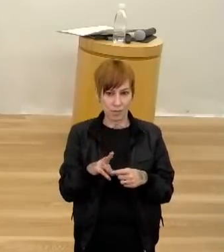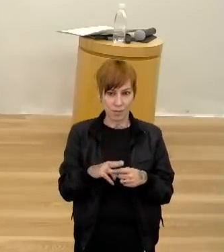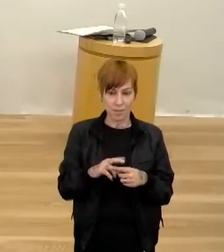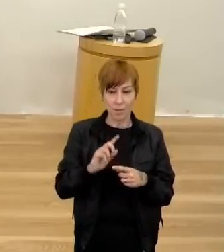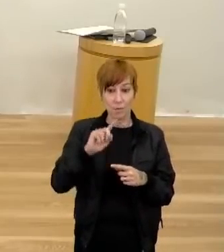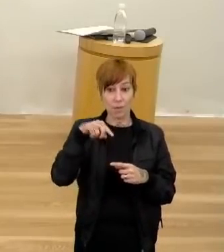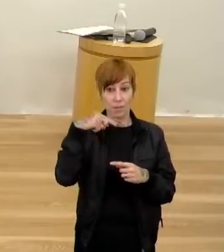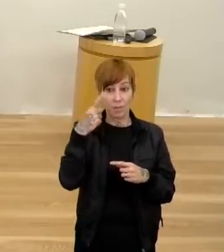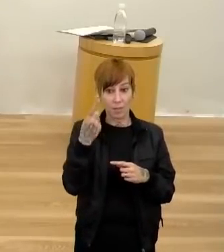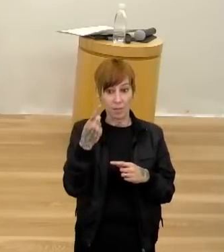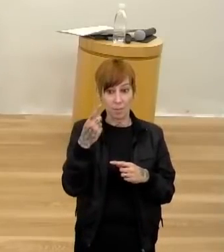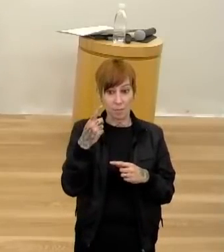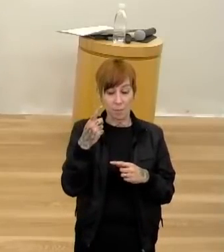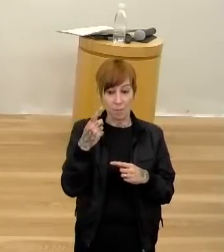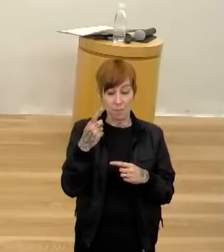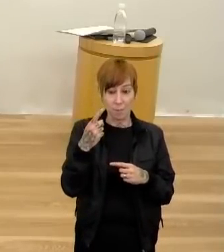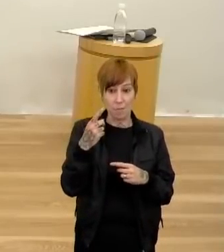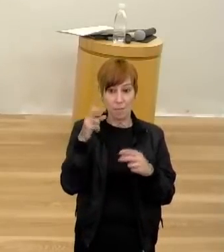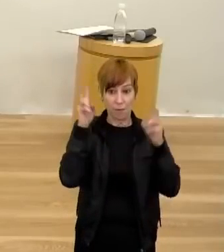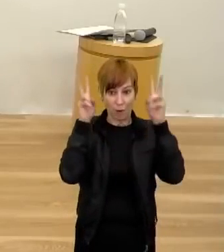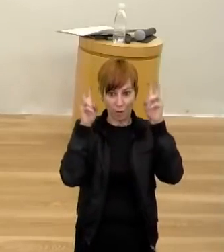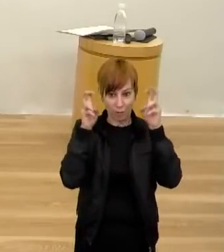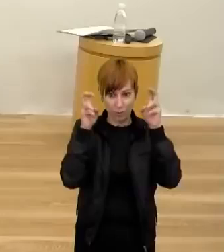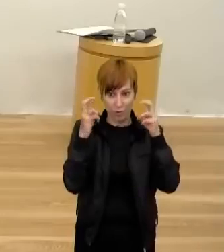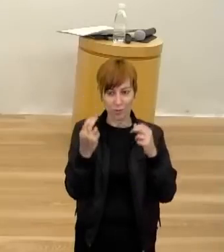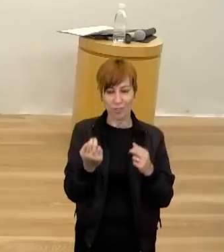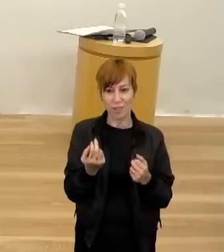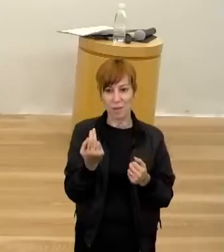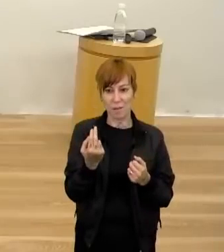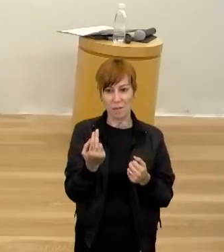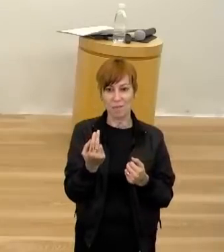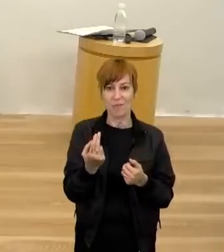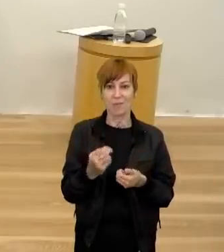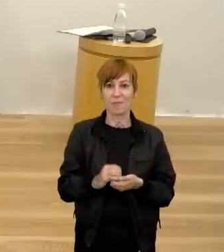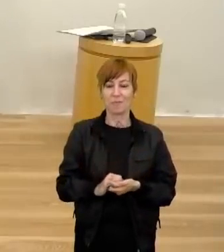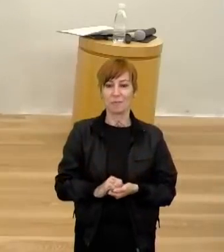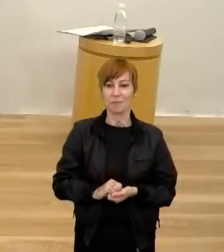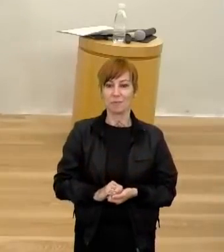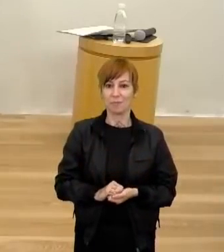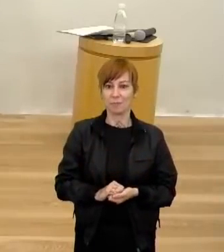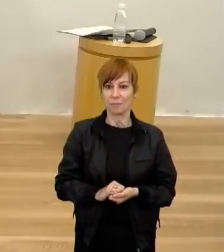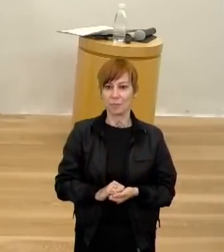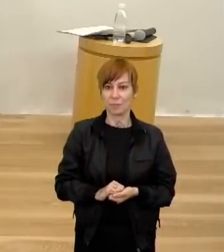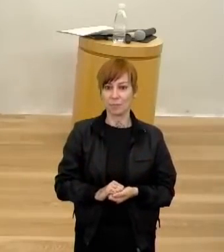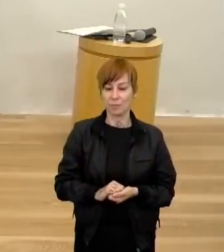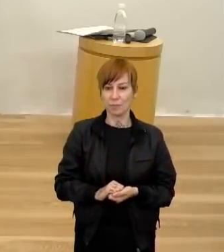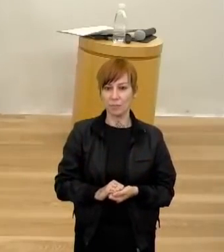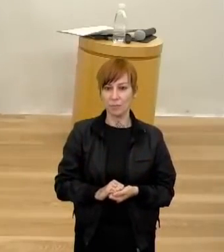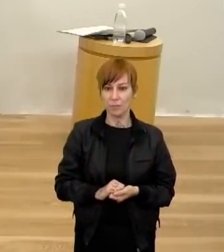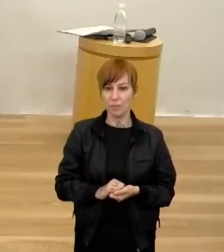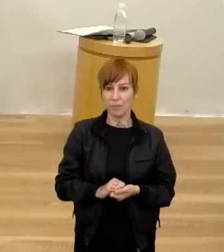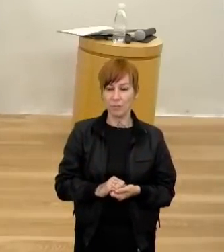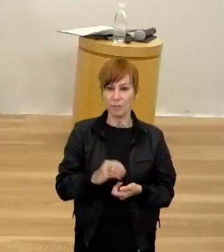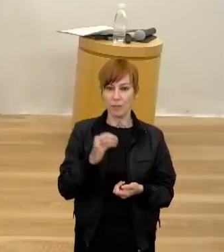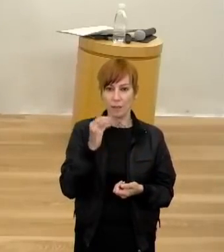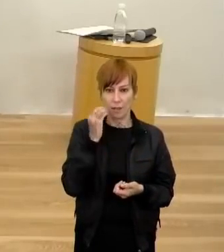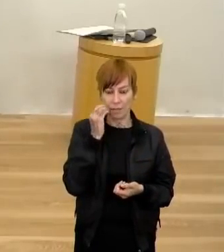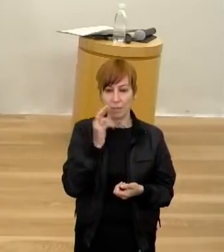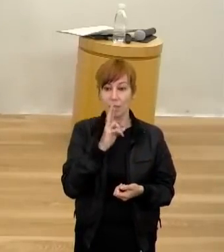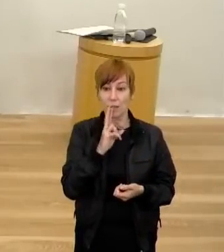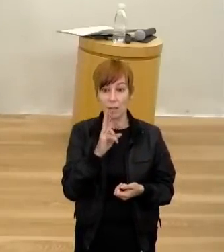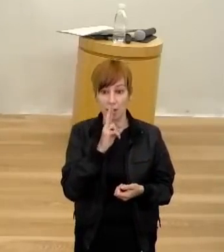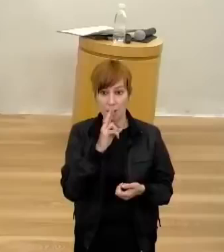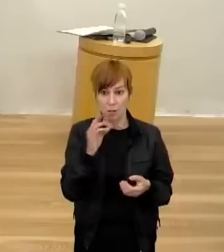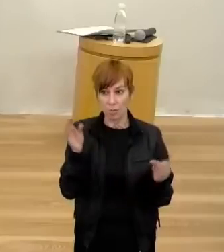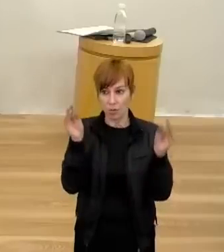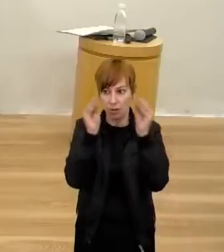segundo grau e aí nós vamos precisar, então, dessas peças. Nós vamos tentar resolver a equação montando essas peças,